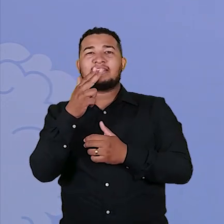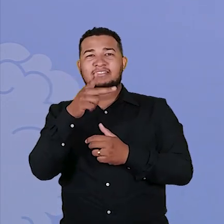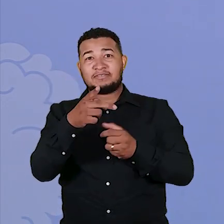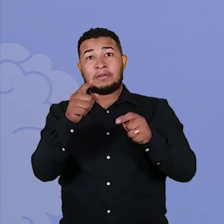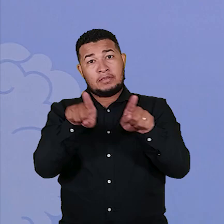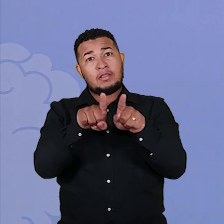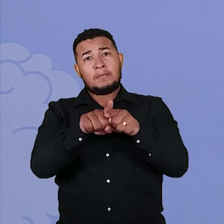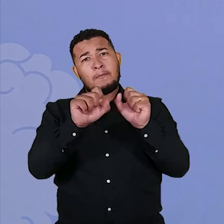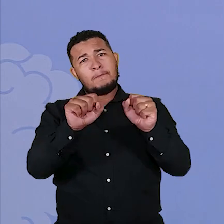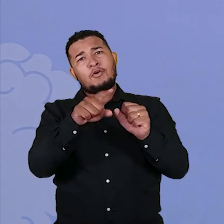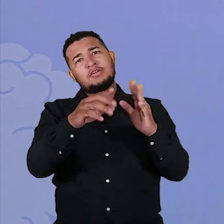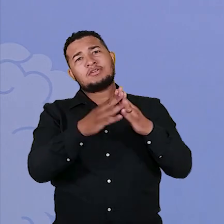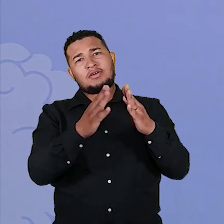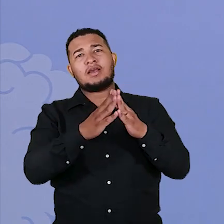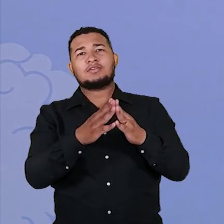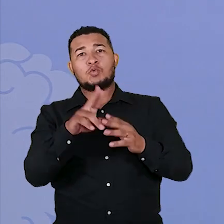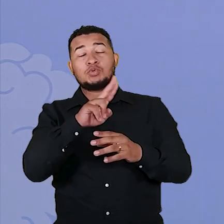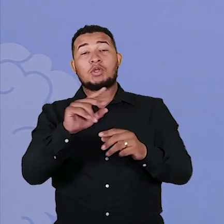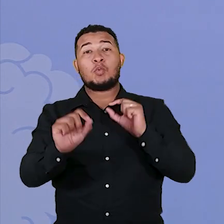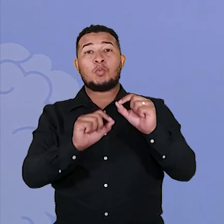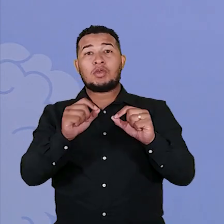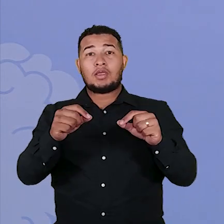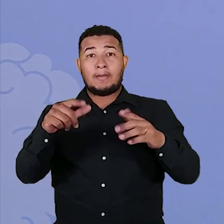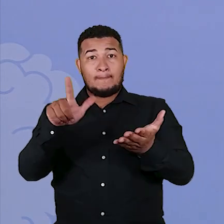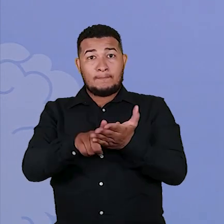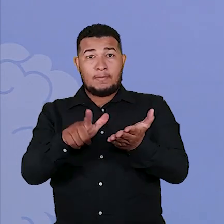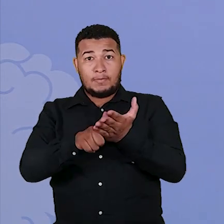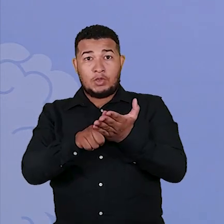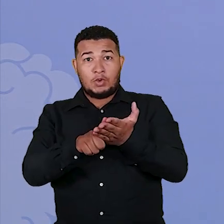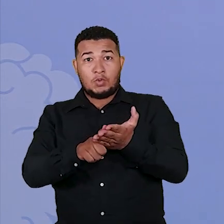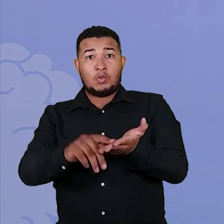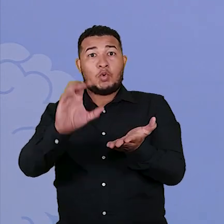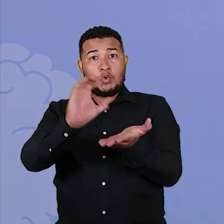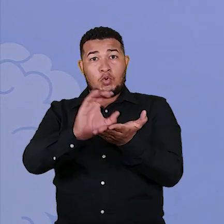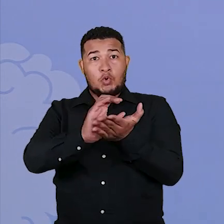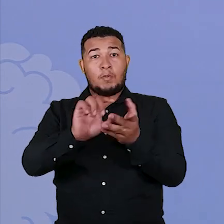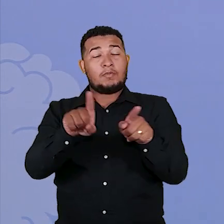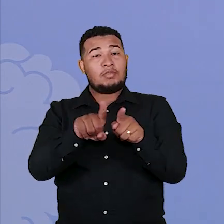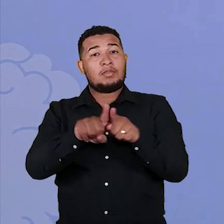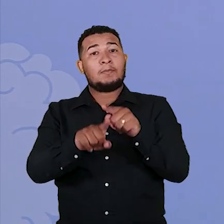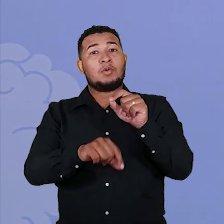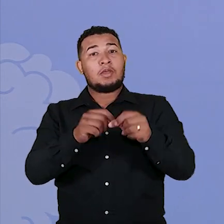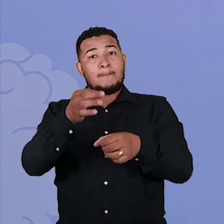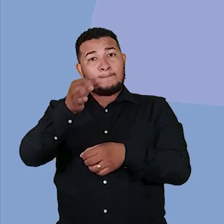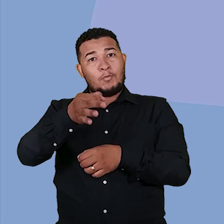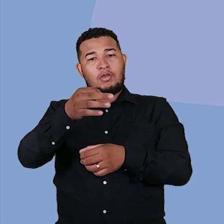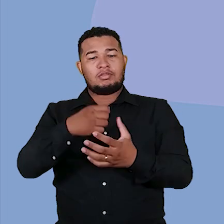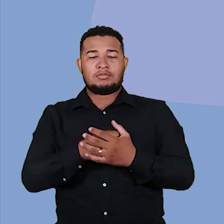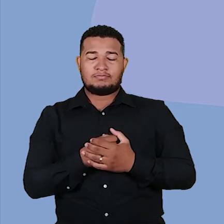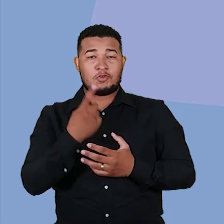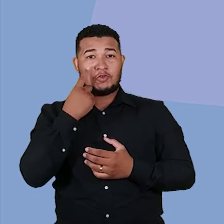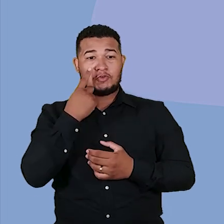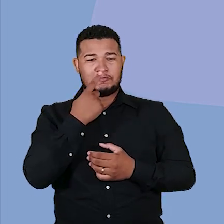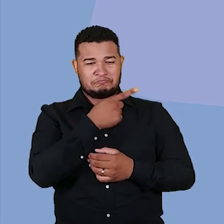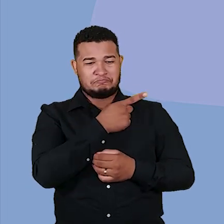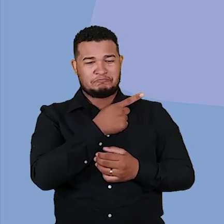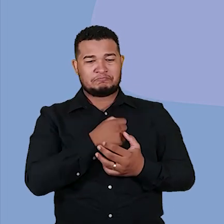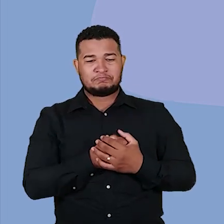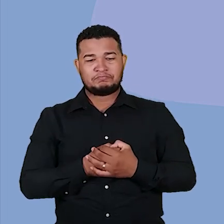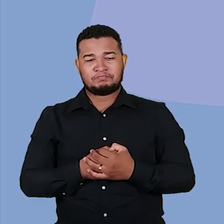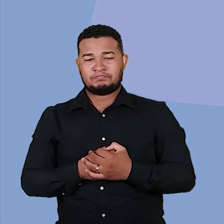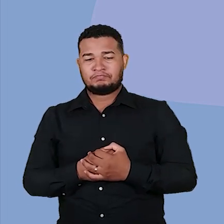simulação sei que você também podem fazer uma cartolina um copo e uma moeda vamos ver